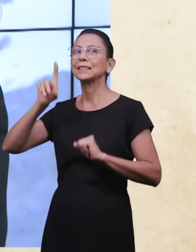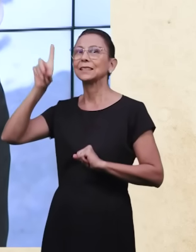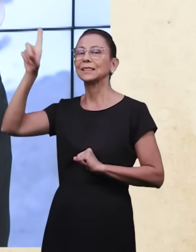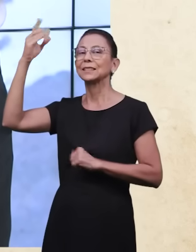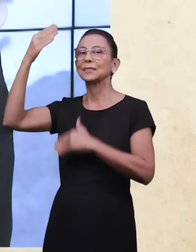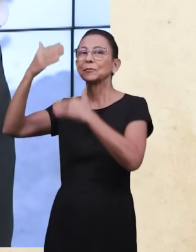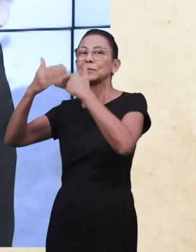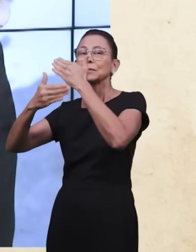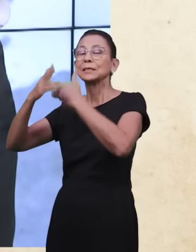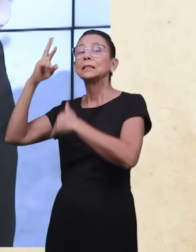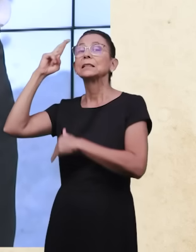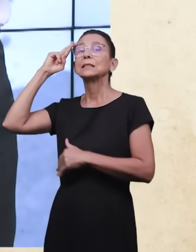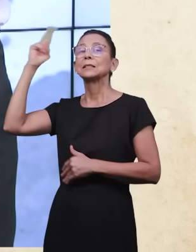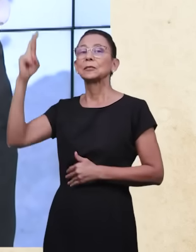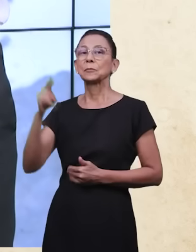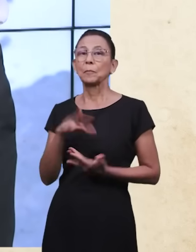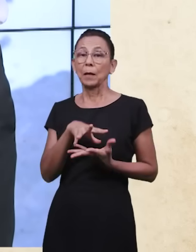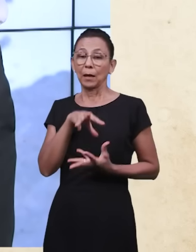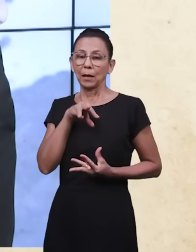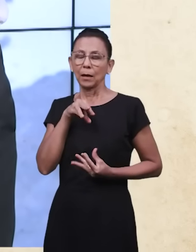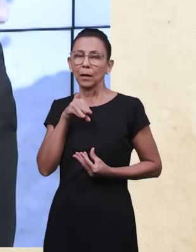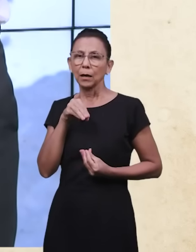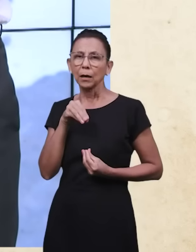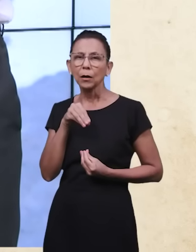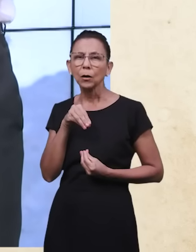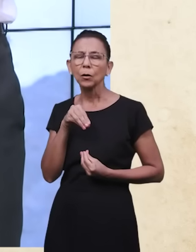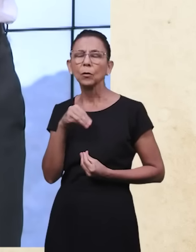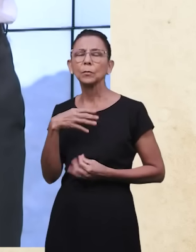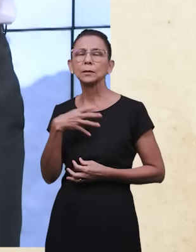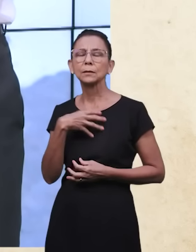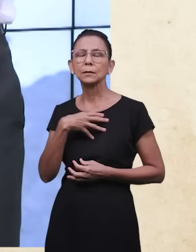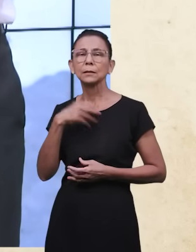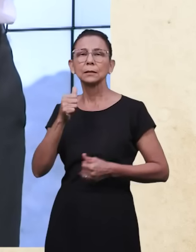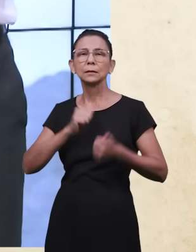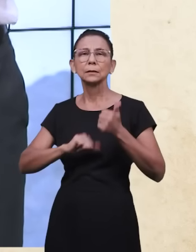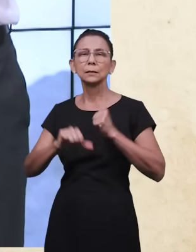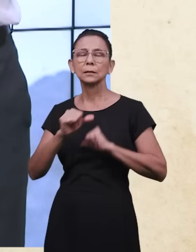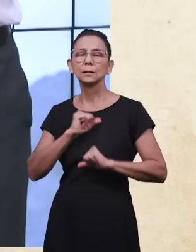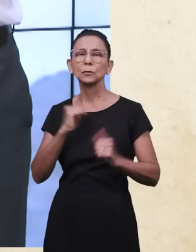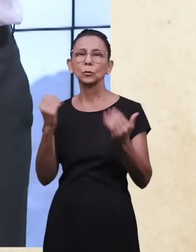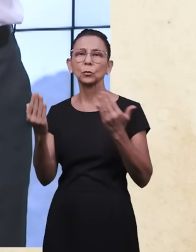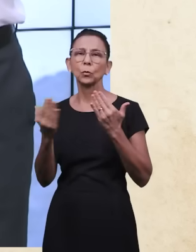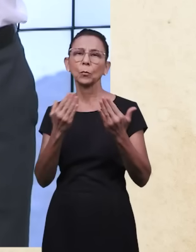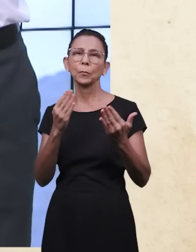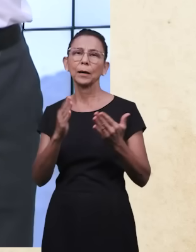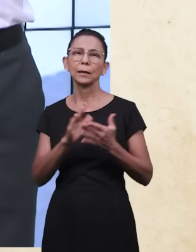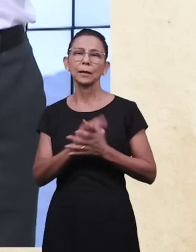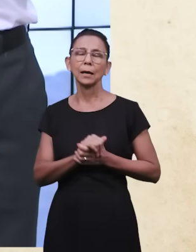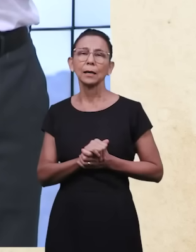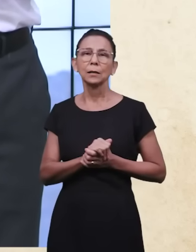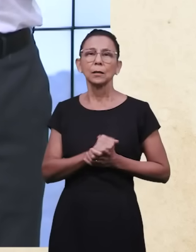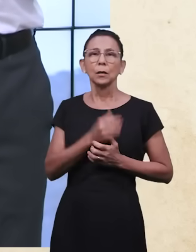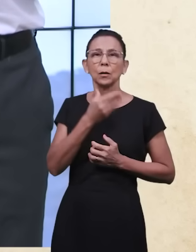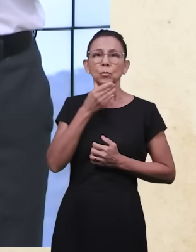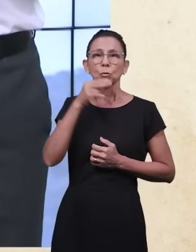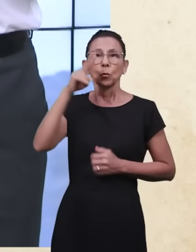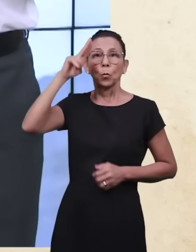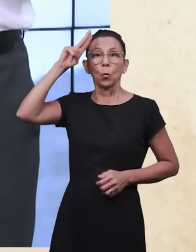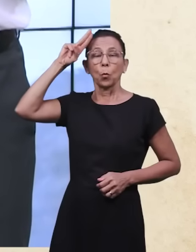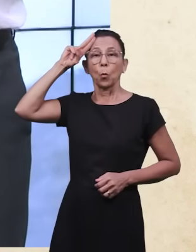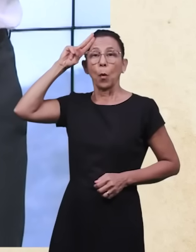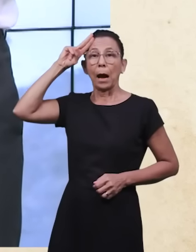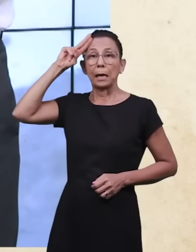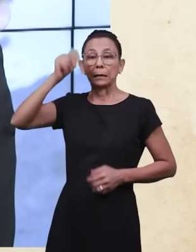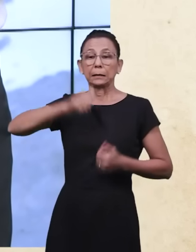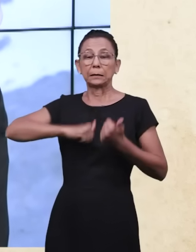do Senhor. A nossa alma tem essa ansiedade, como os guardas ficavam ansiosos pelo romper da manhã,